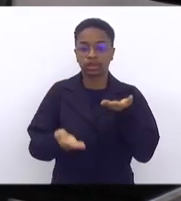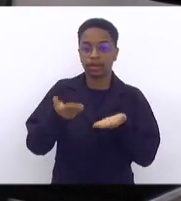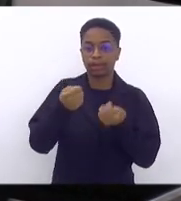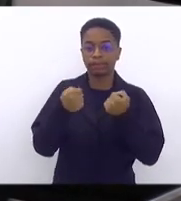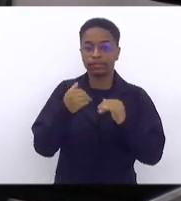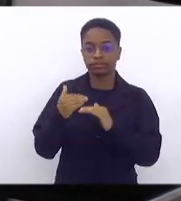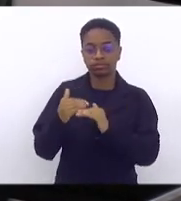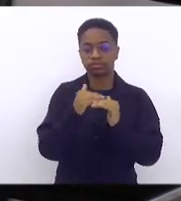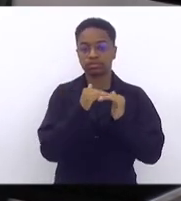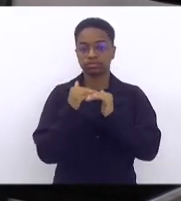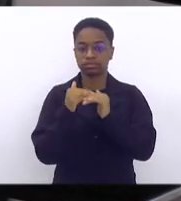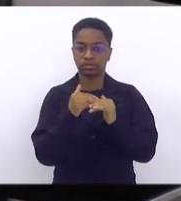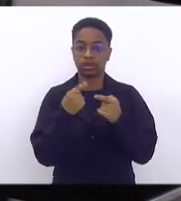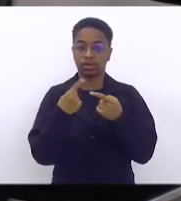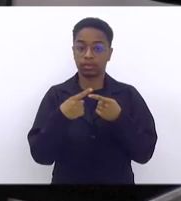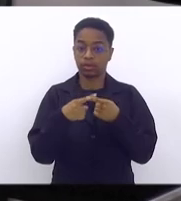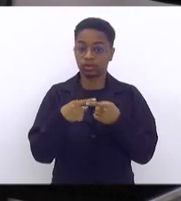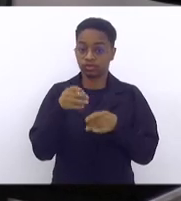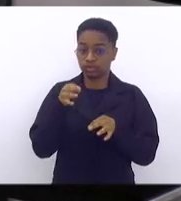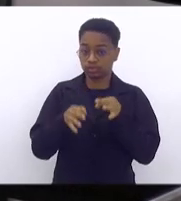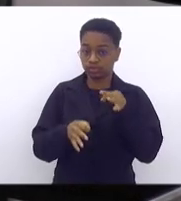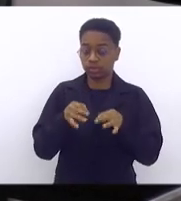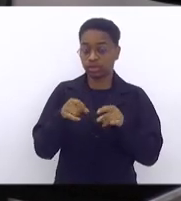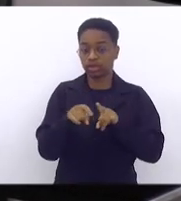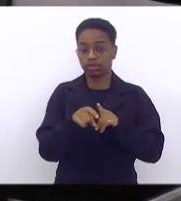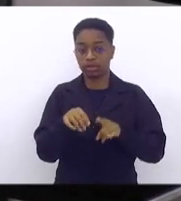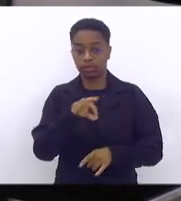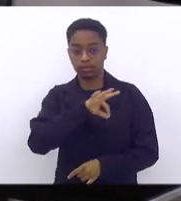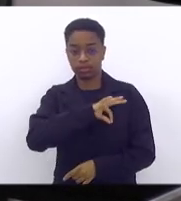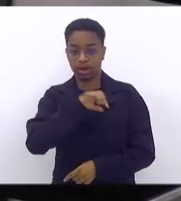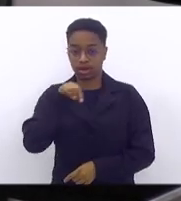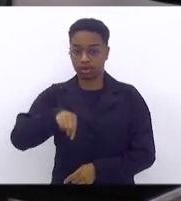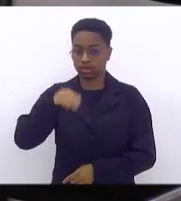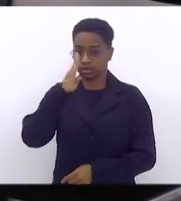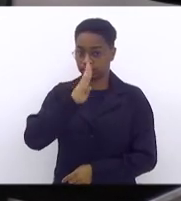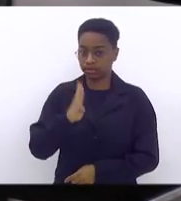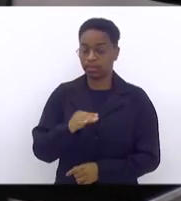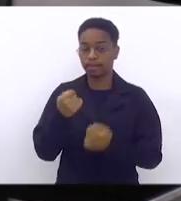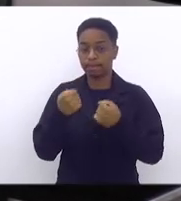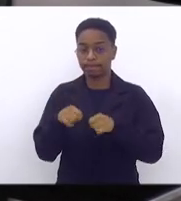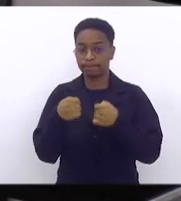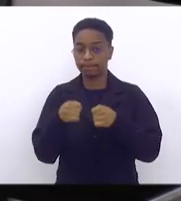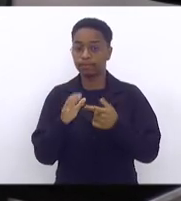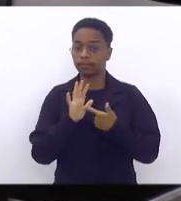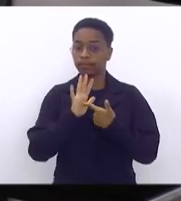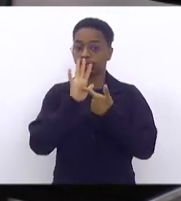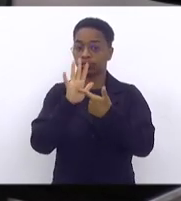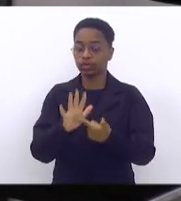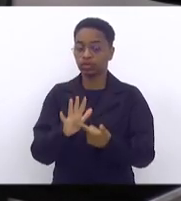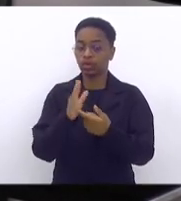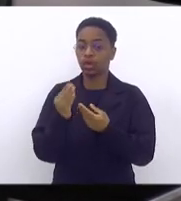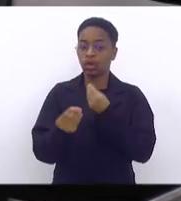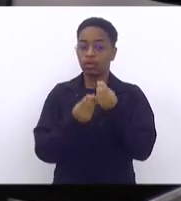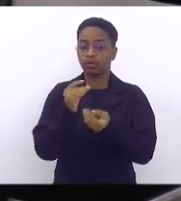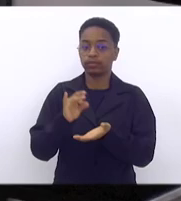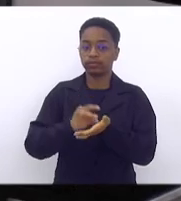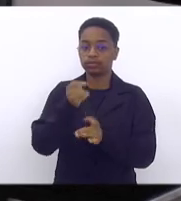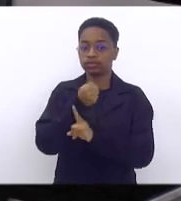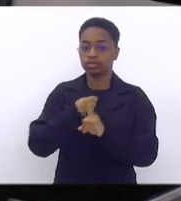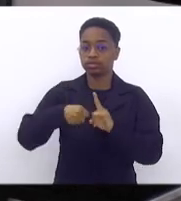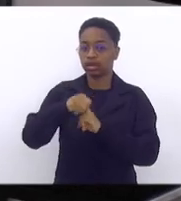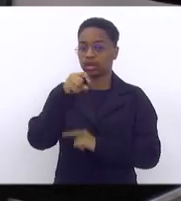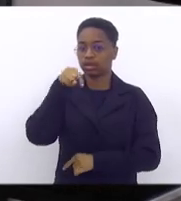equânime. O aparato jurídico policial nesse país ele tem que ser o retrato do que é a sociedade